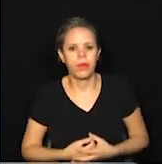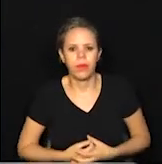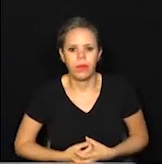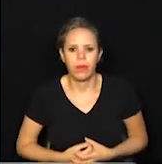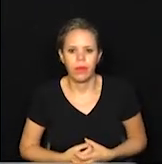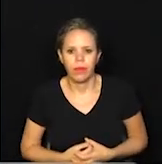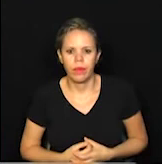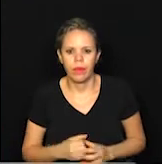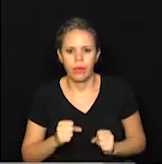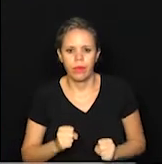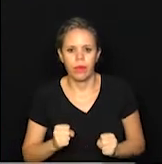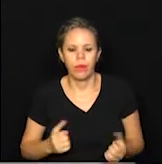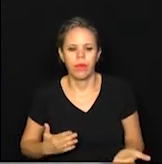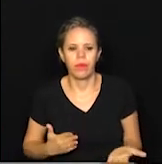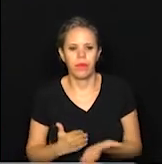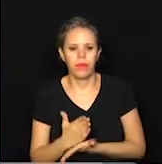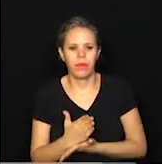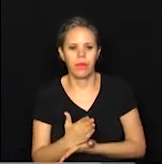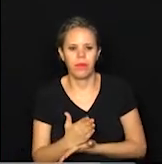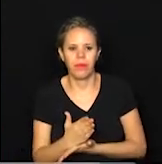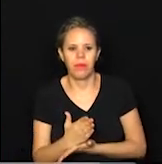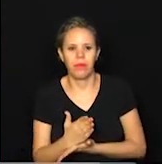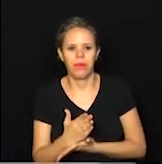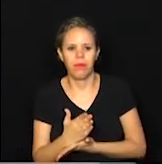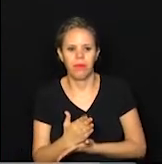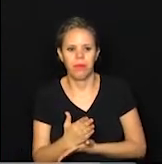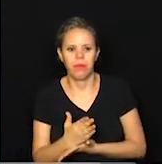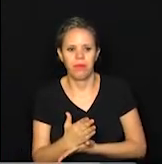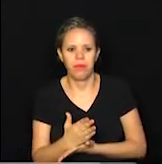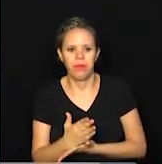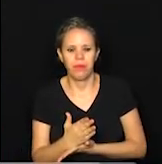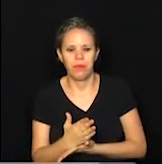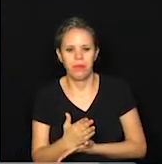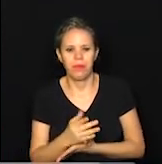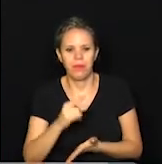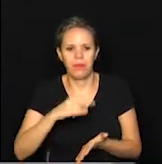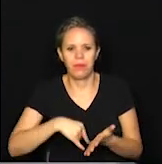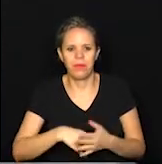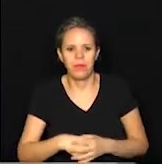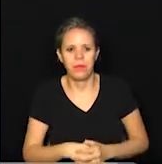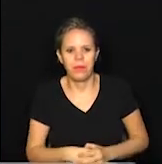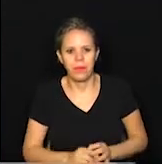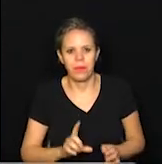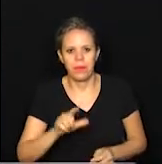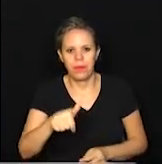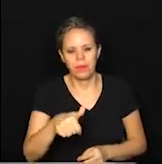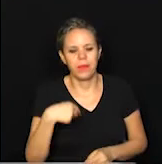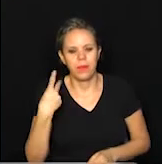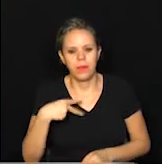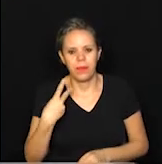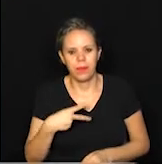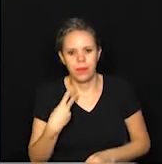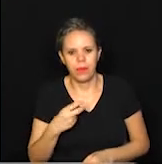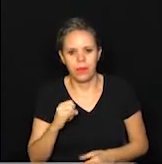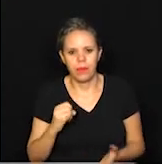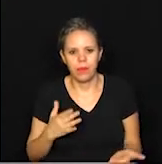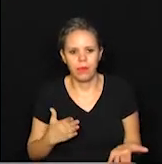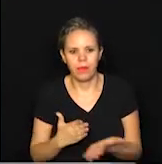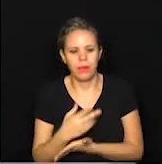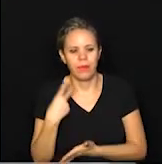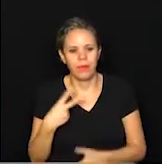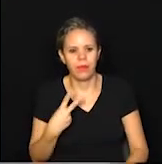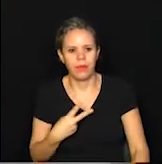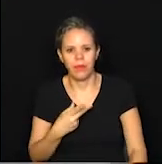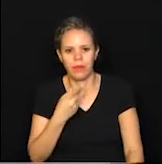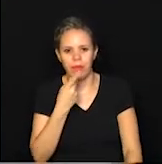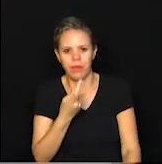a gente pudesse aprovar o ofício e depois os vereadores, se a gente aprovar, os vereadores, eu vou colocar